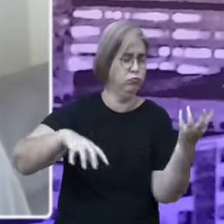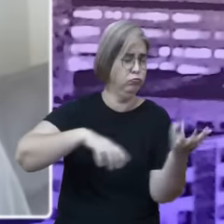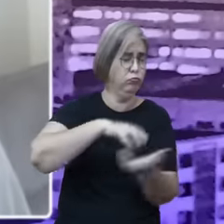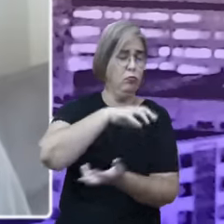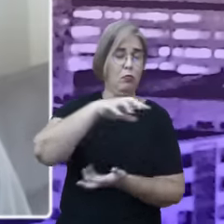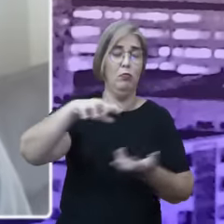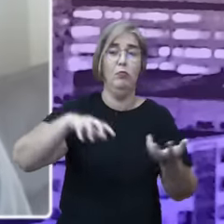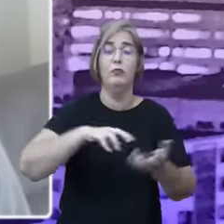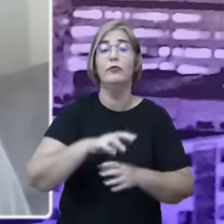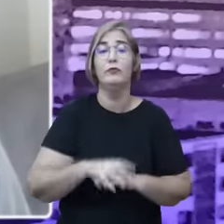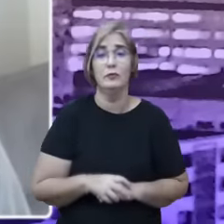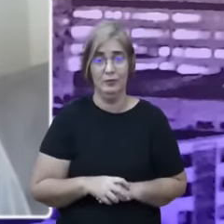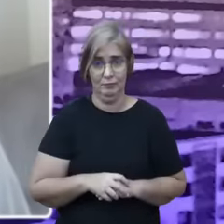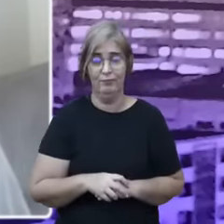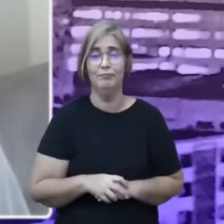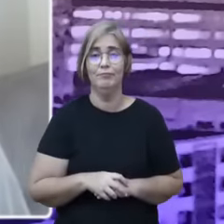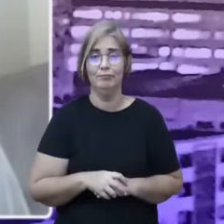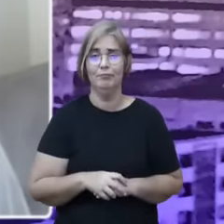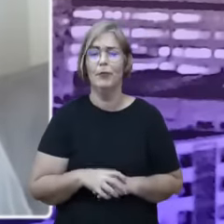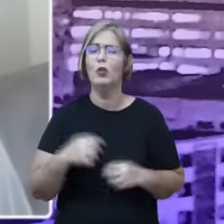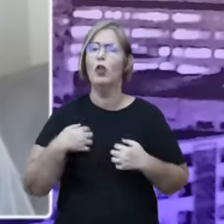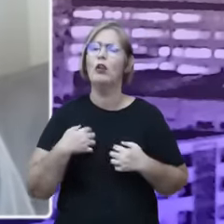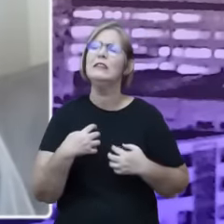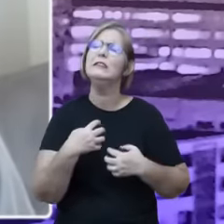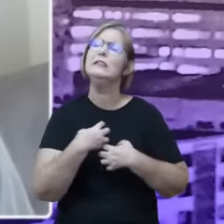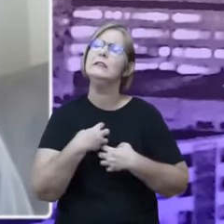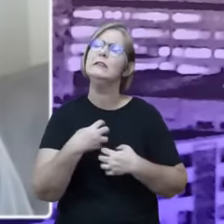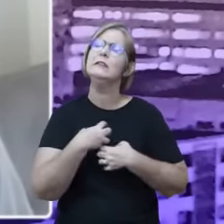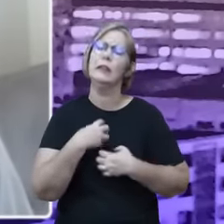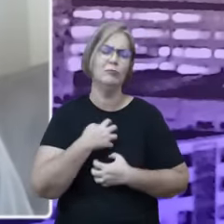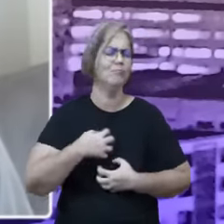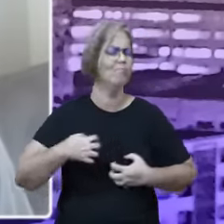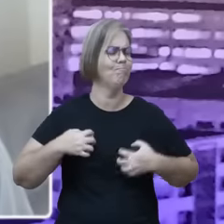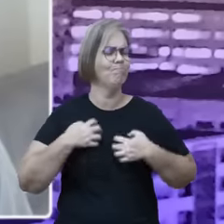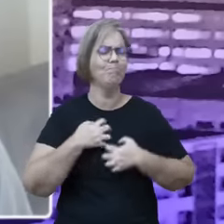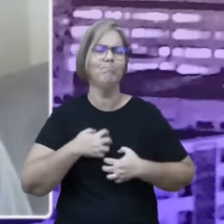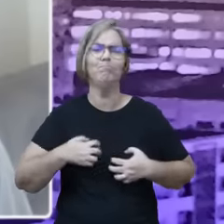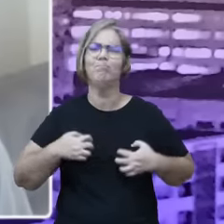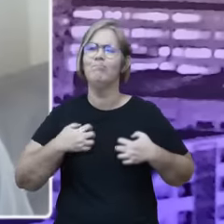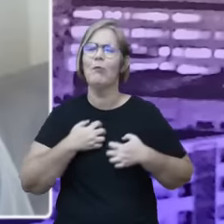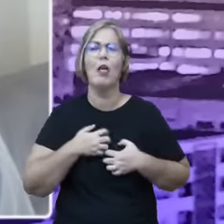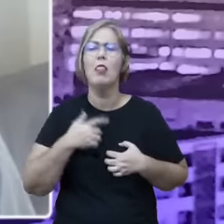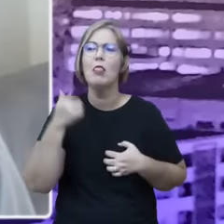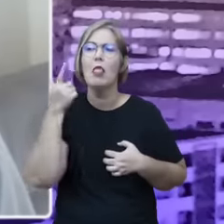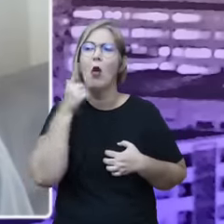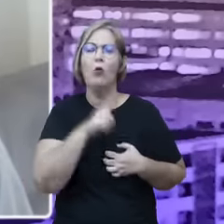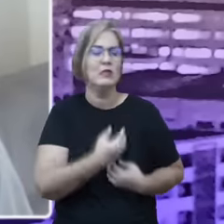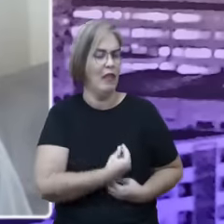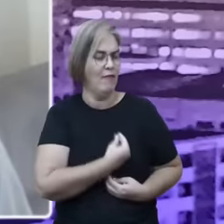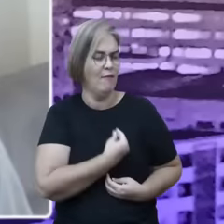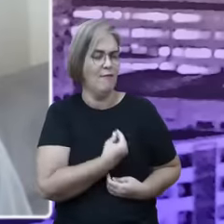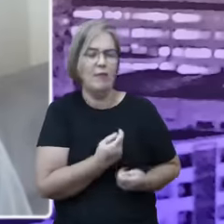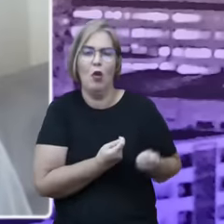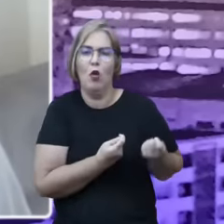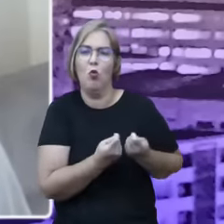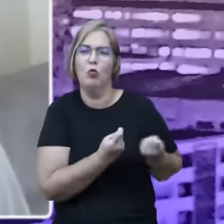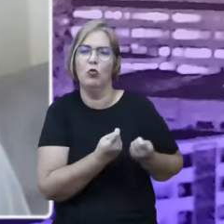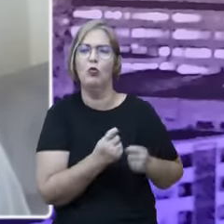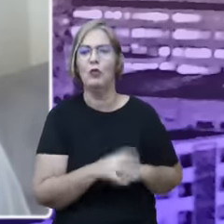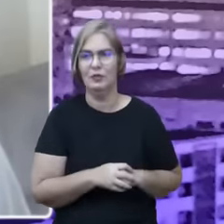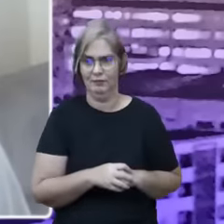persistente e profunda que afeta todas as nossas esferas de vida. As diretrizes